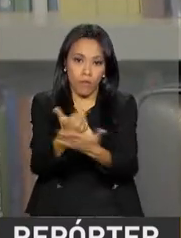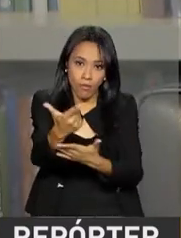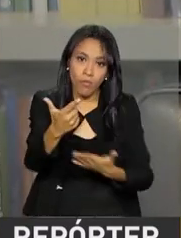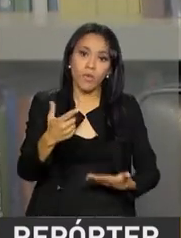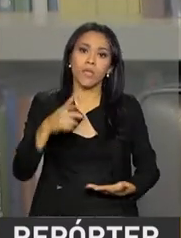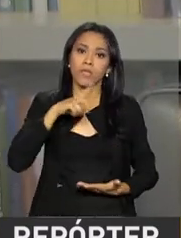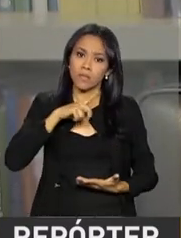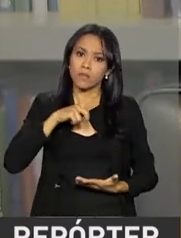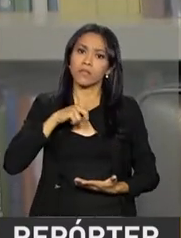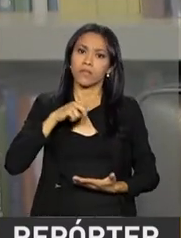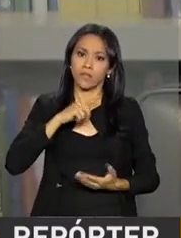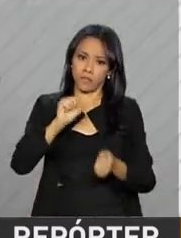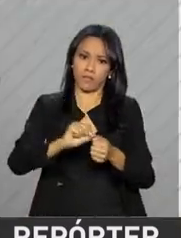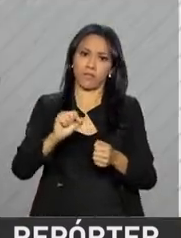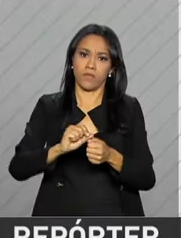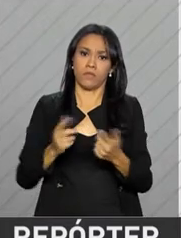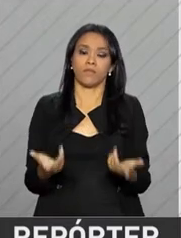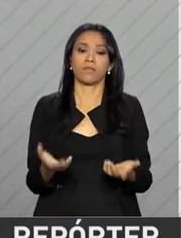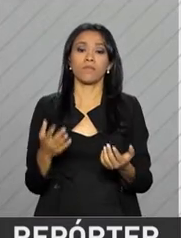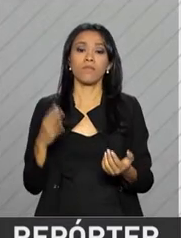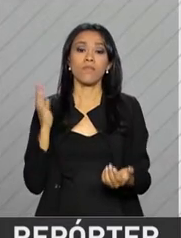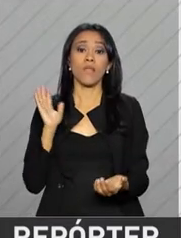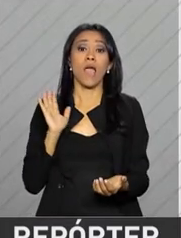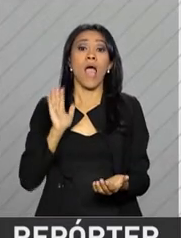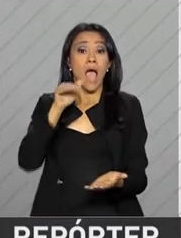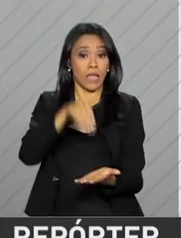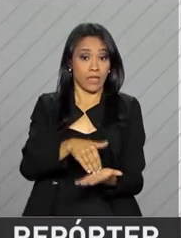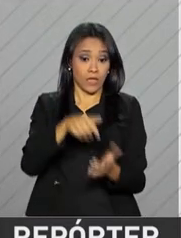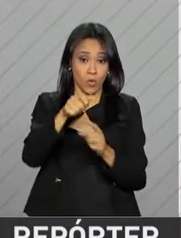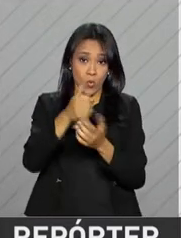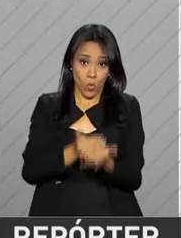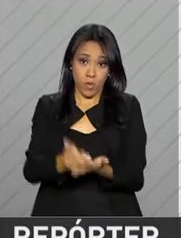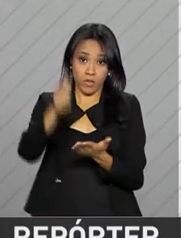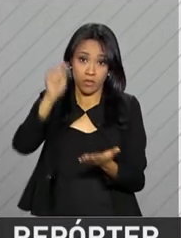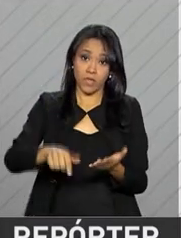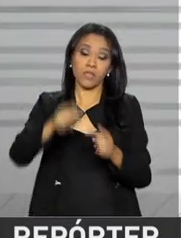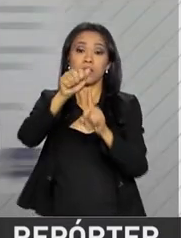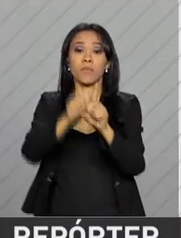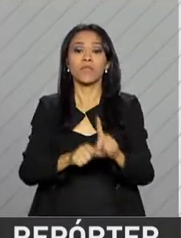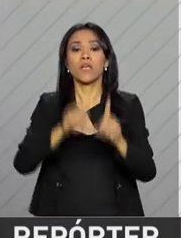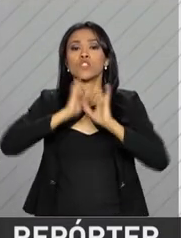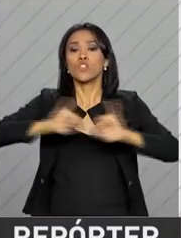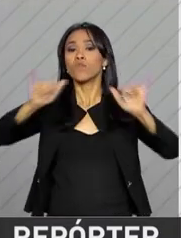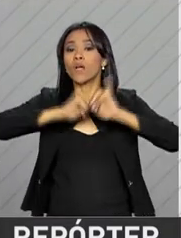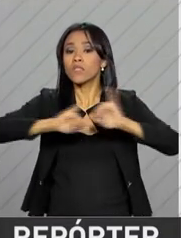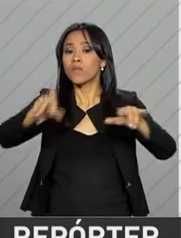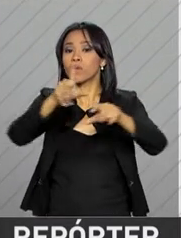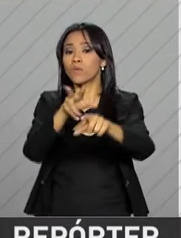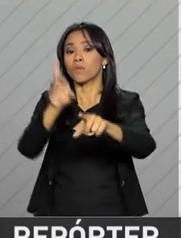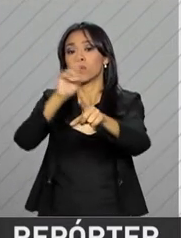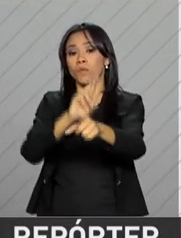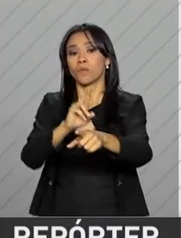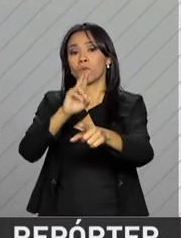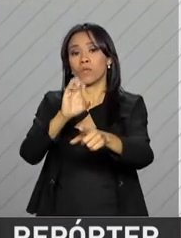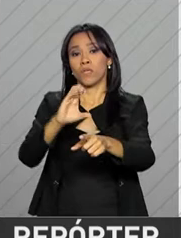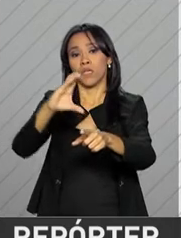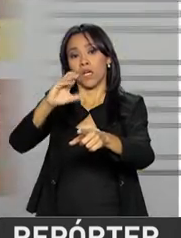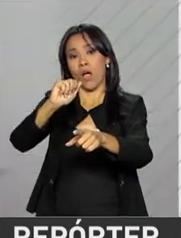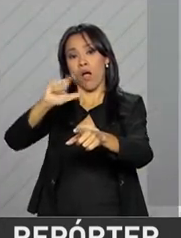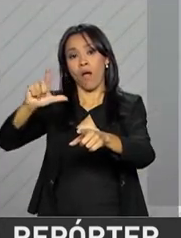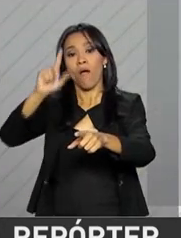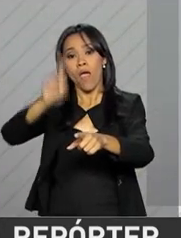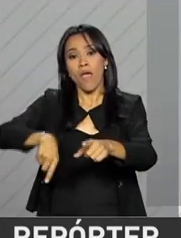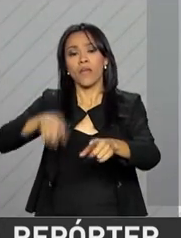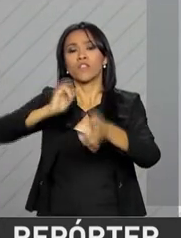ele seja realizado até o início deste mês a divulgação das campanhas de recall eram feitas em anúncios